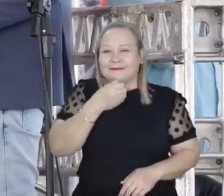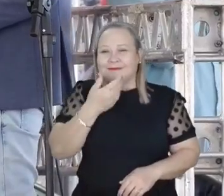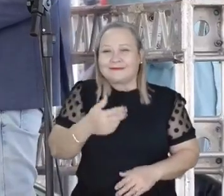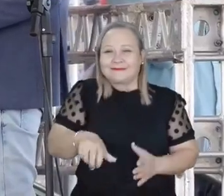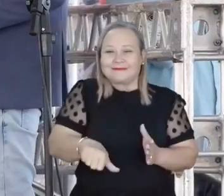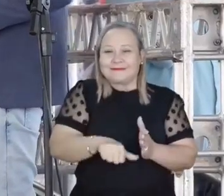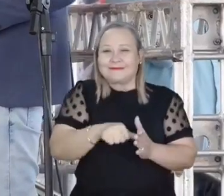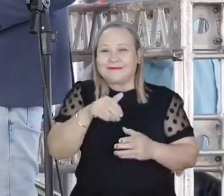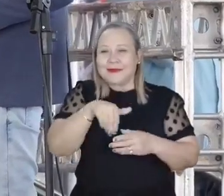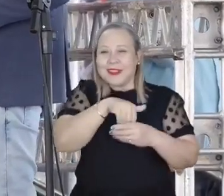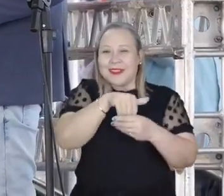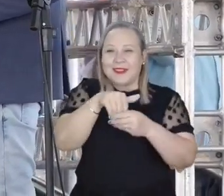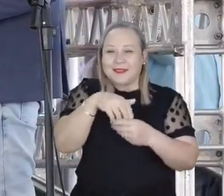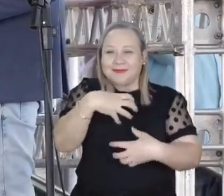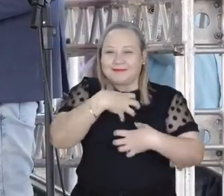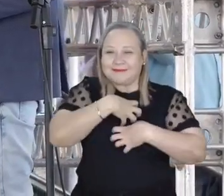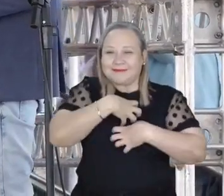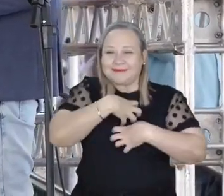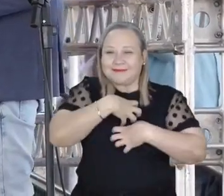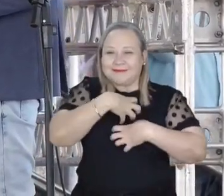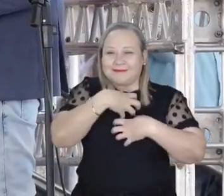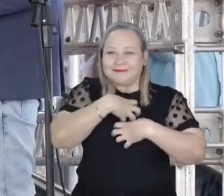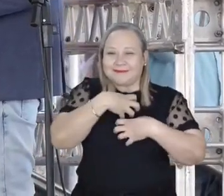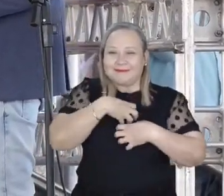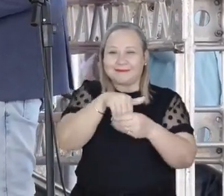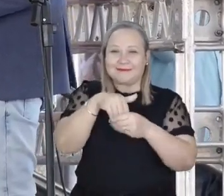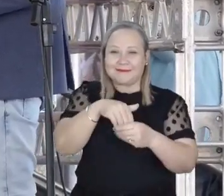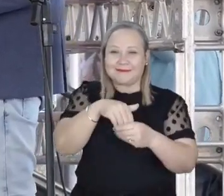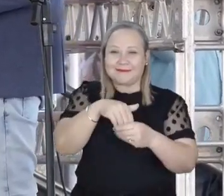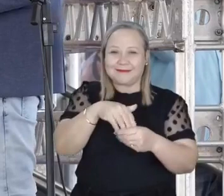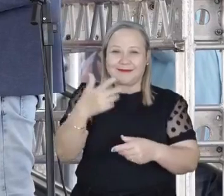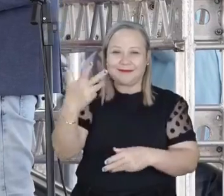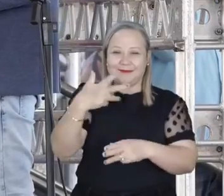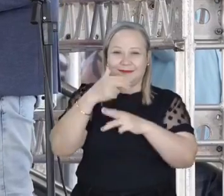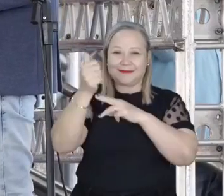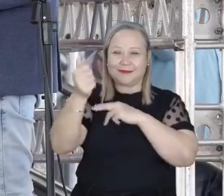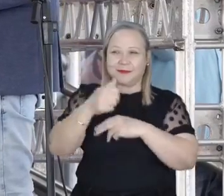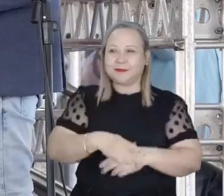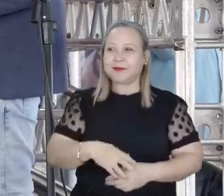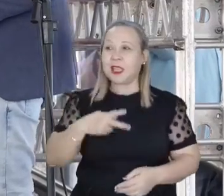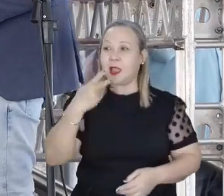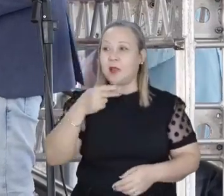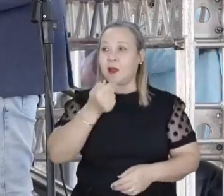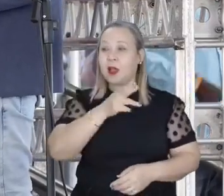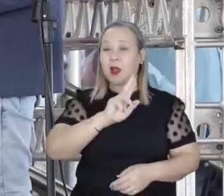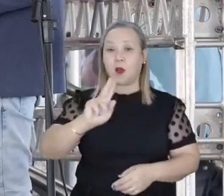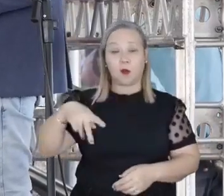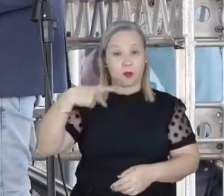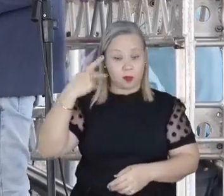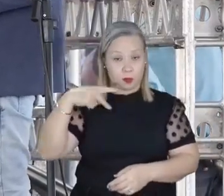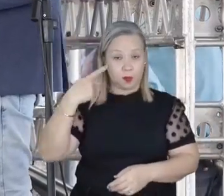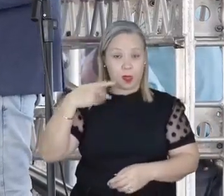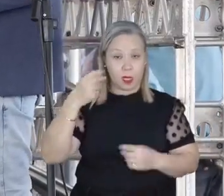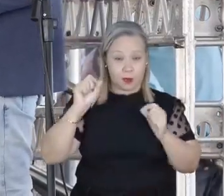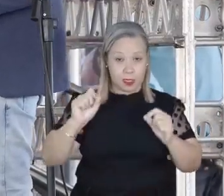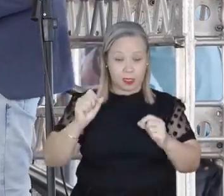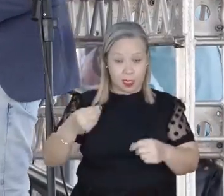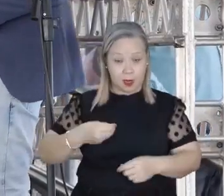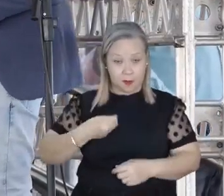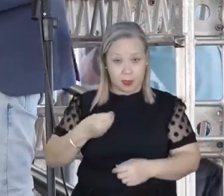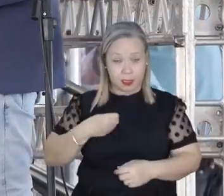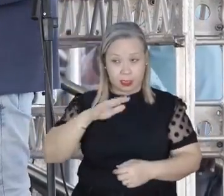Olha, e pra falar em nome dos parlamentares presentes, eu chamo agora